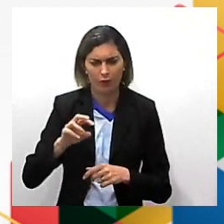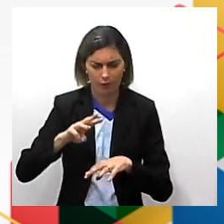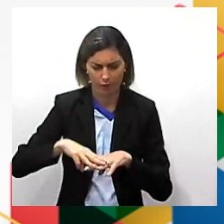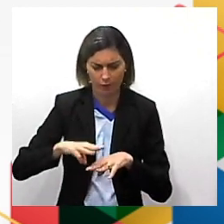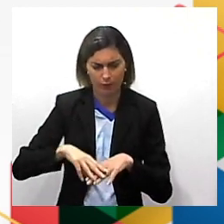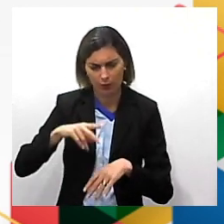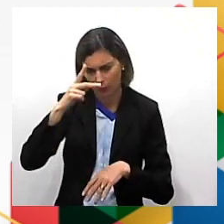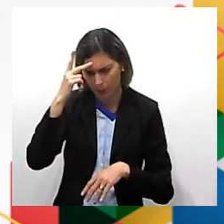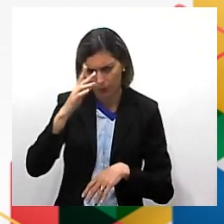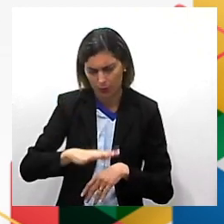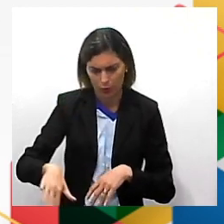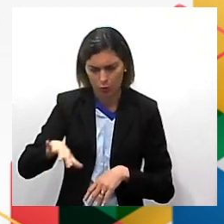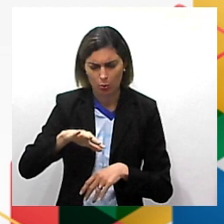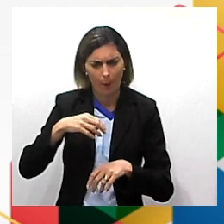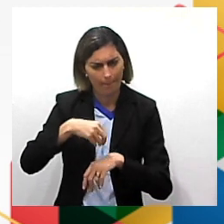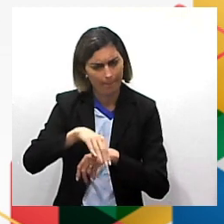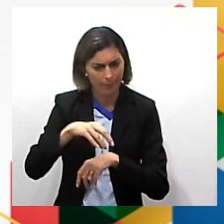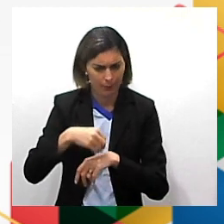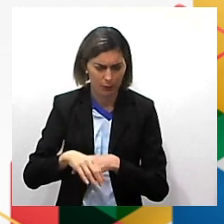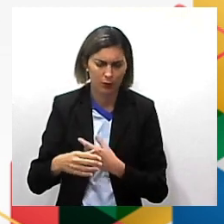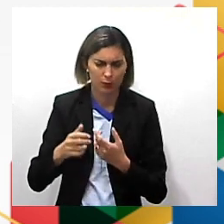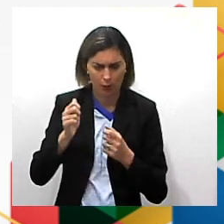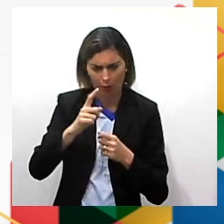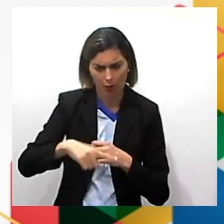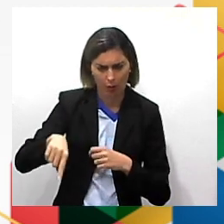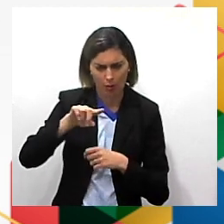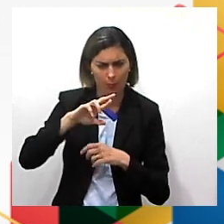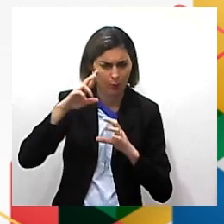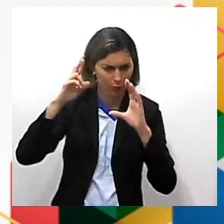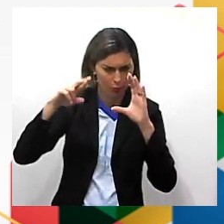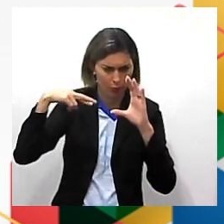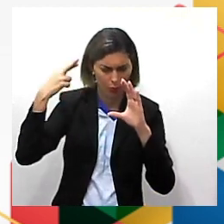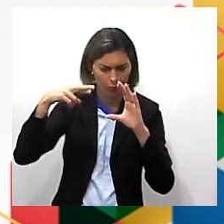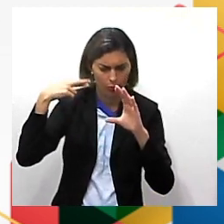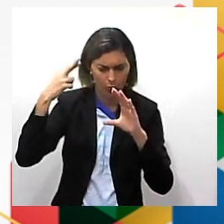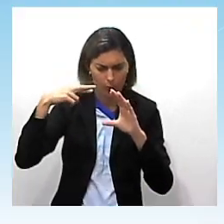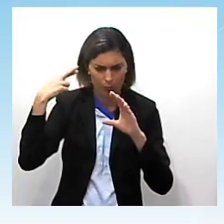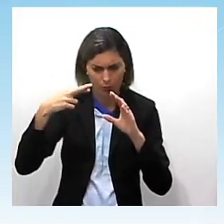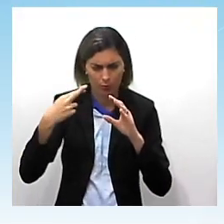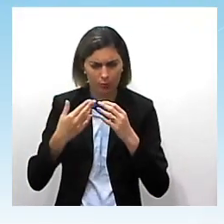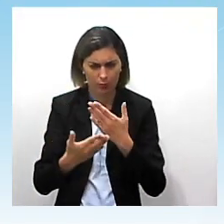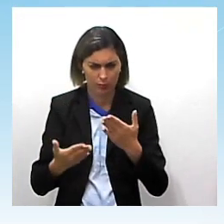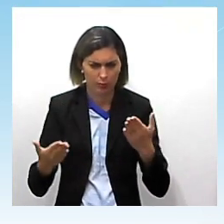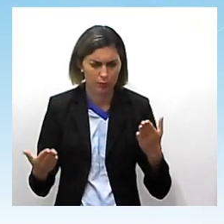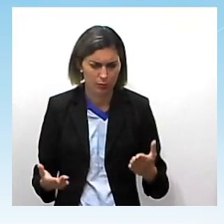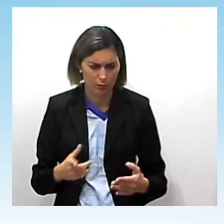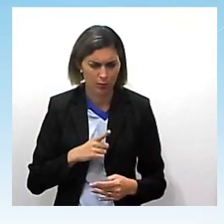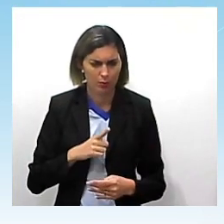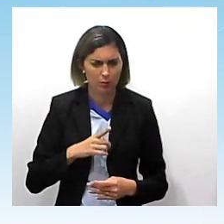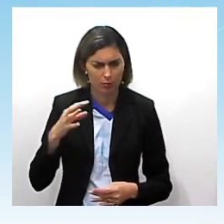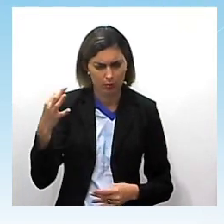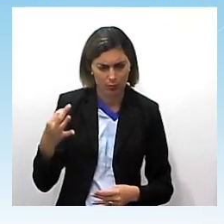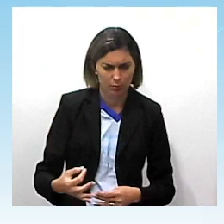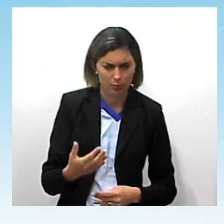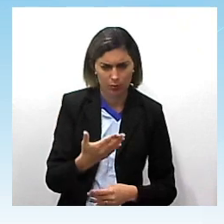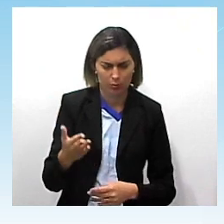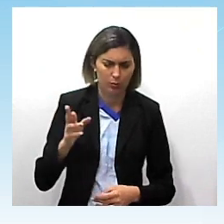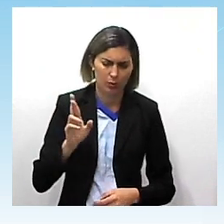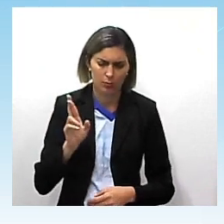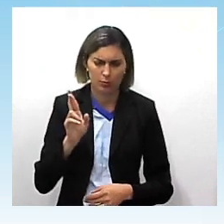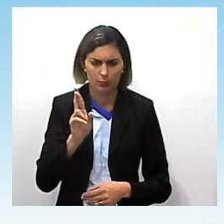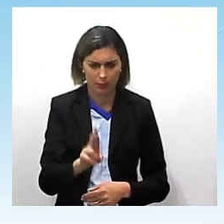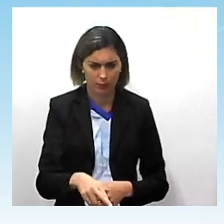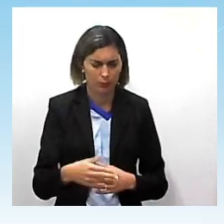@prof.walterpessoa, ou você pode mandar para @Robertão da Transmissão, galera. Tenha certeza que a tua